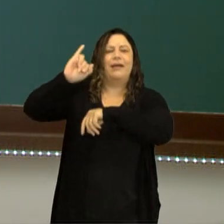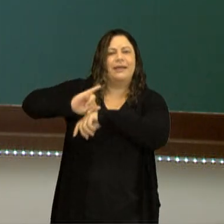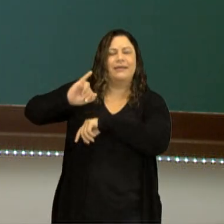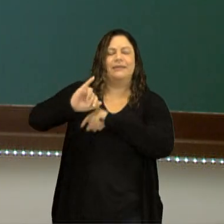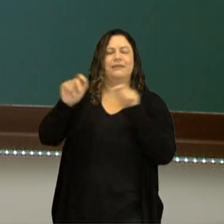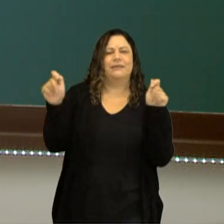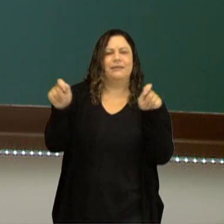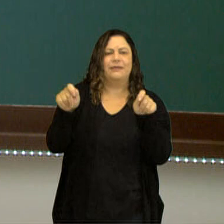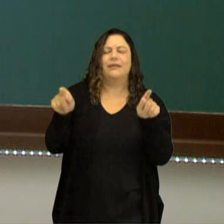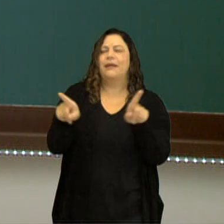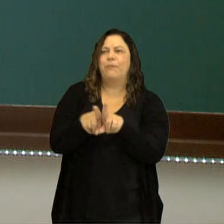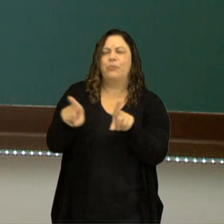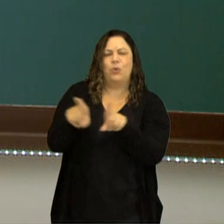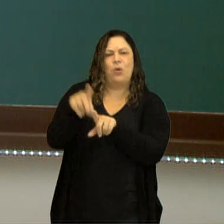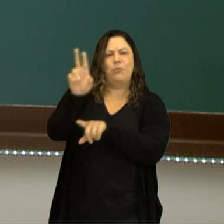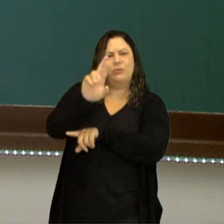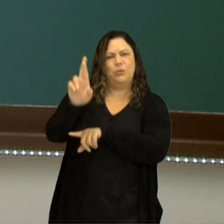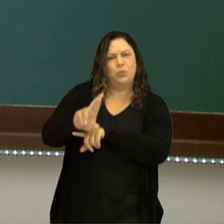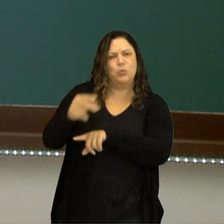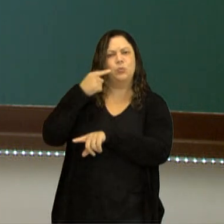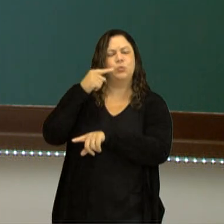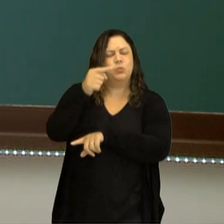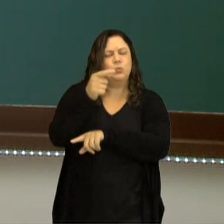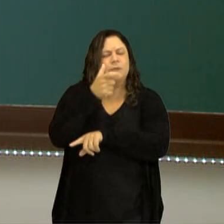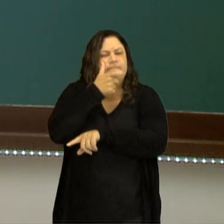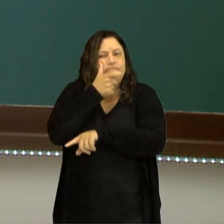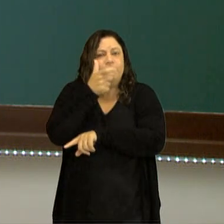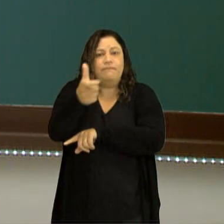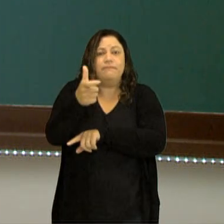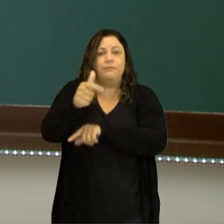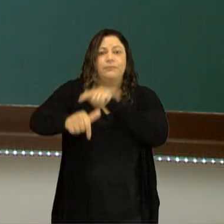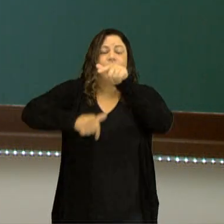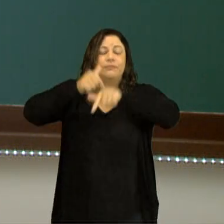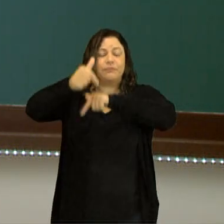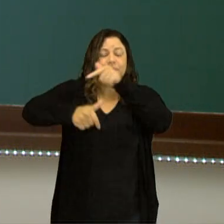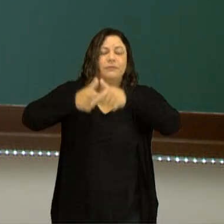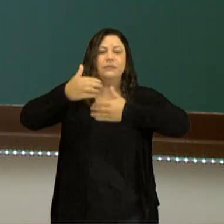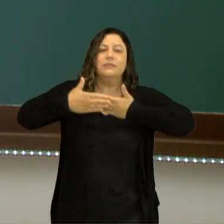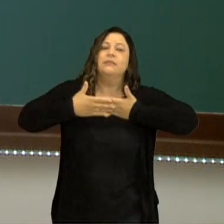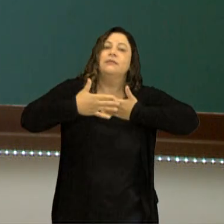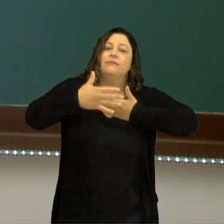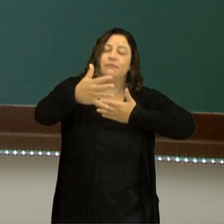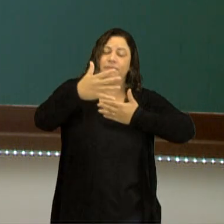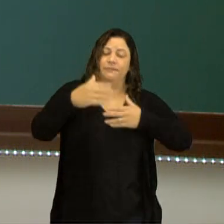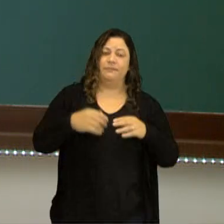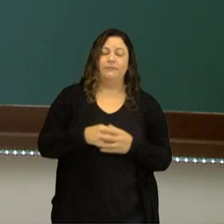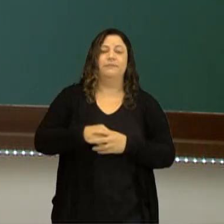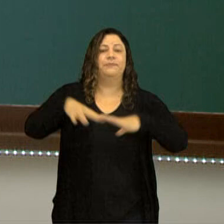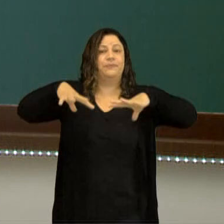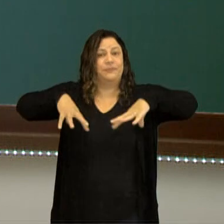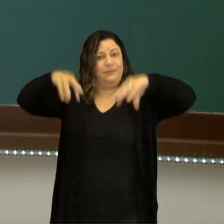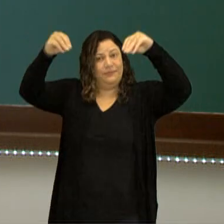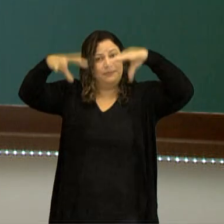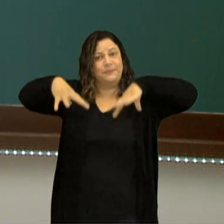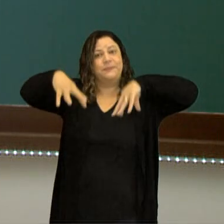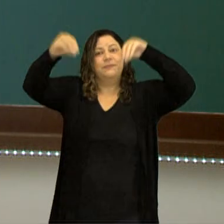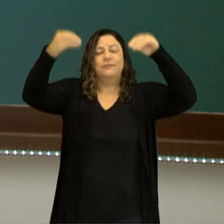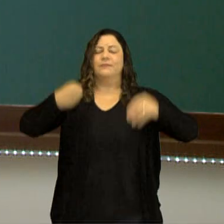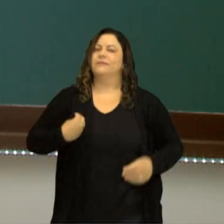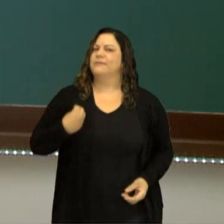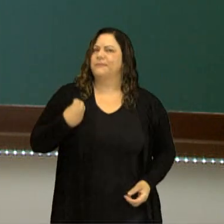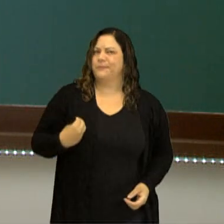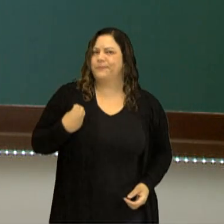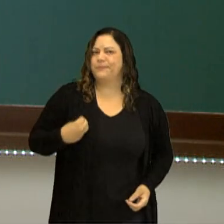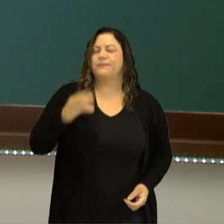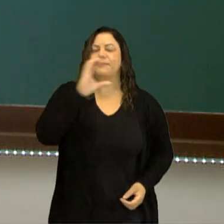a pretensão desses trabalhadores era ir até o Palácio de Inverno, de onde vivia o czar